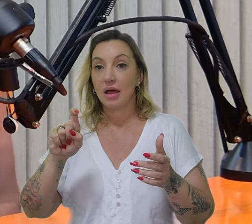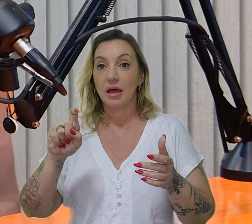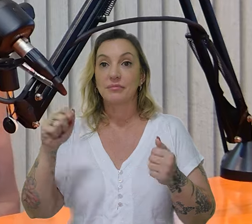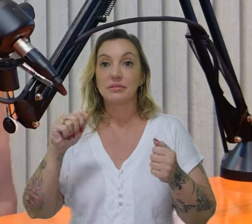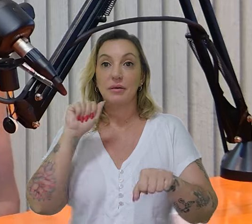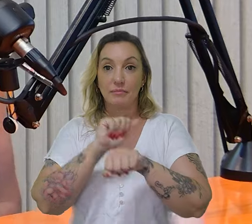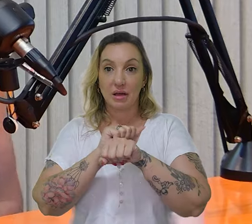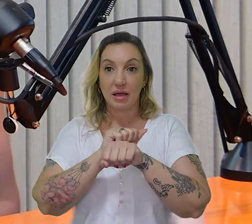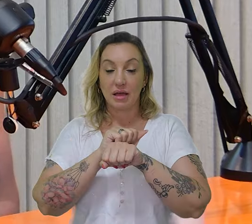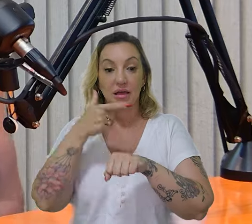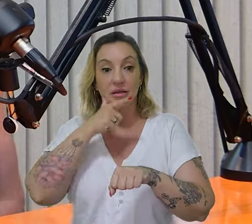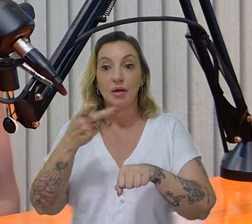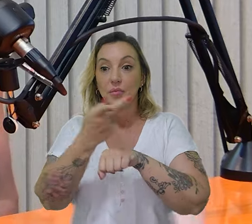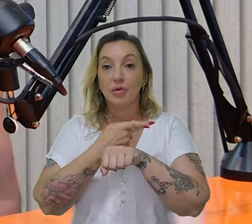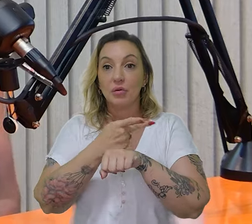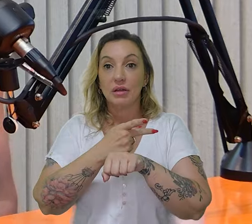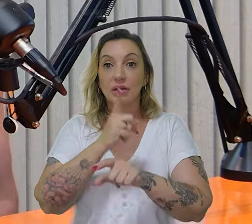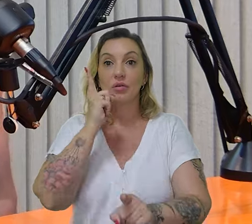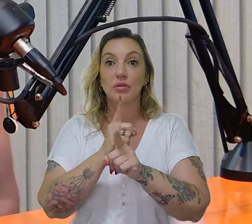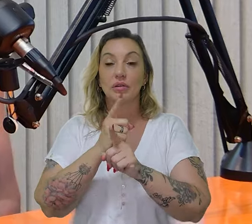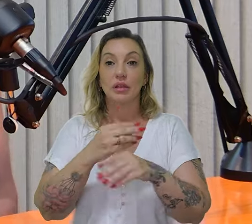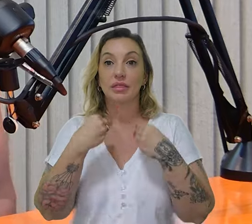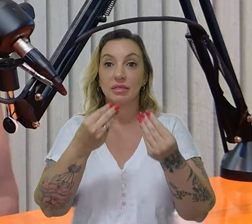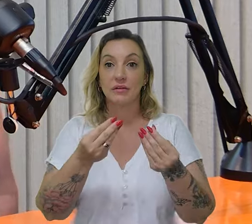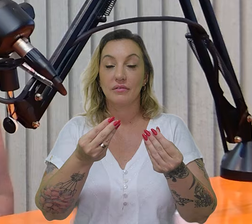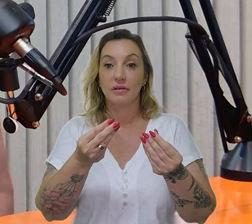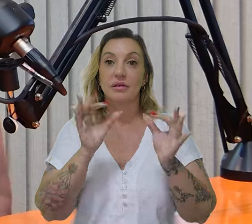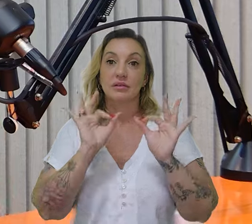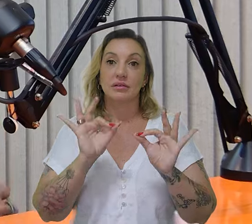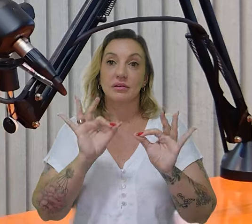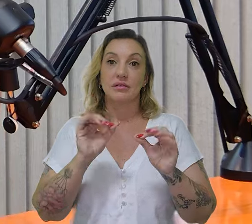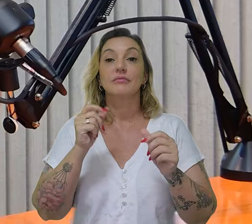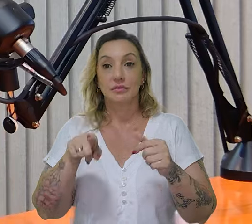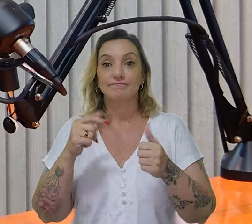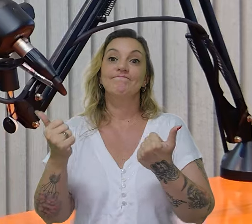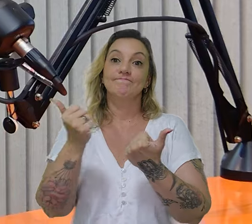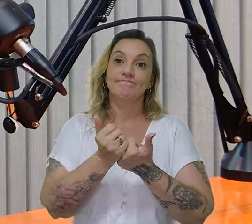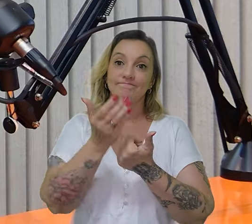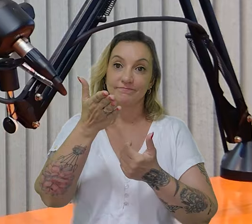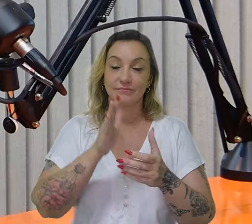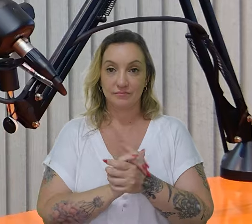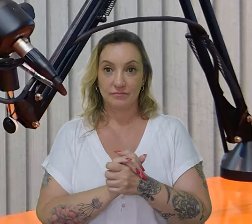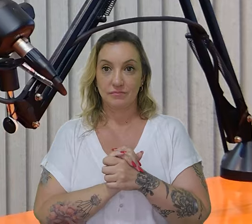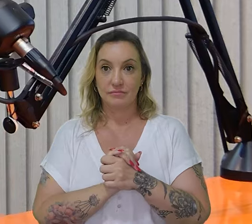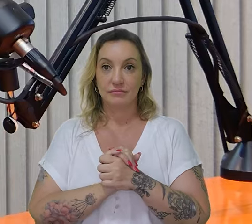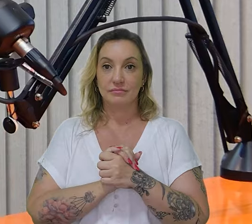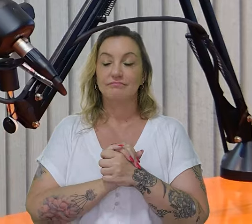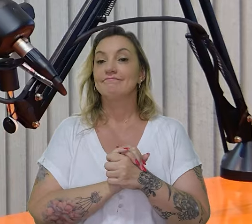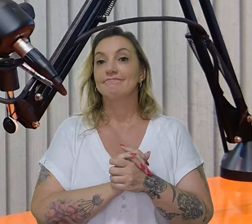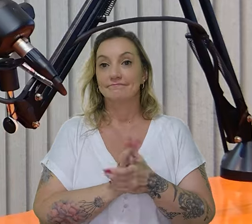que parar o que tá fazendo para vir aqui localizar achar o arquivo e devolver pra pasta correta eu vou ter que substituir você tá